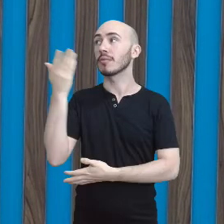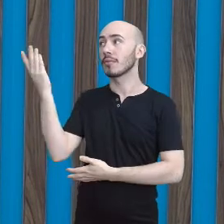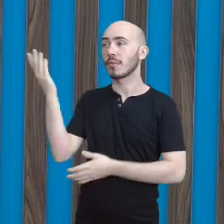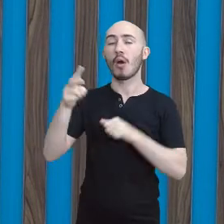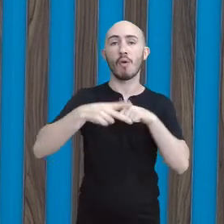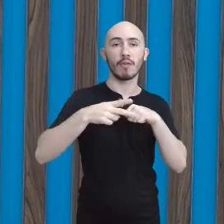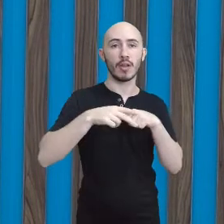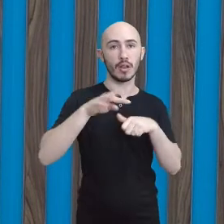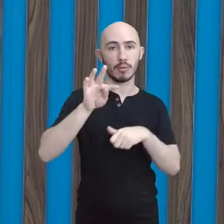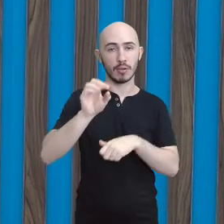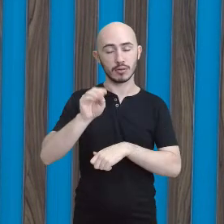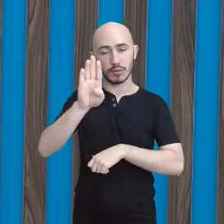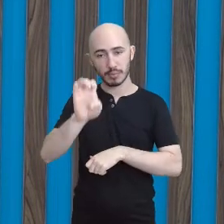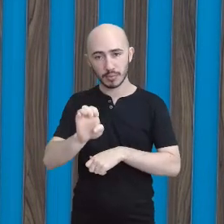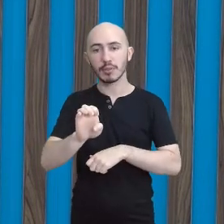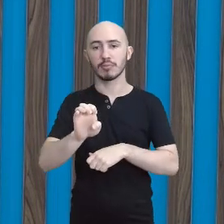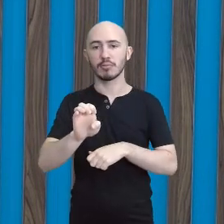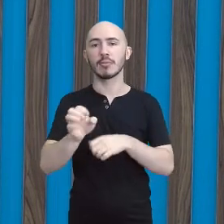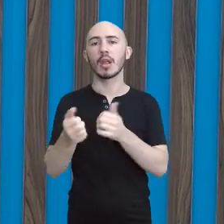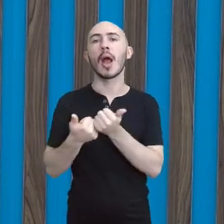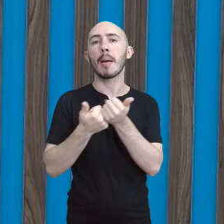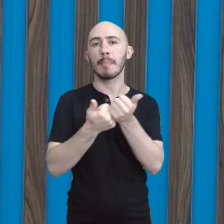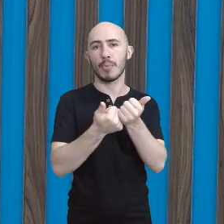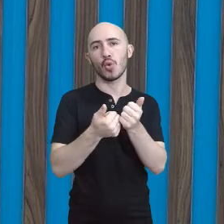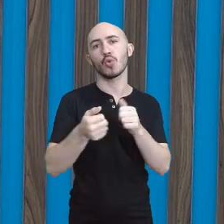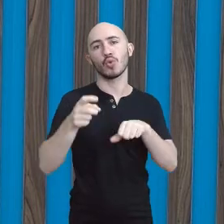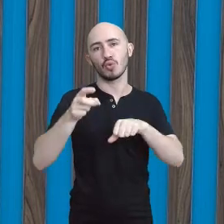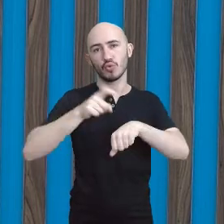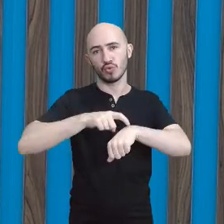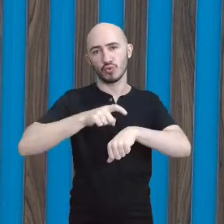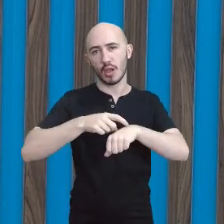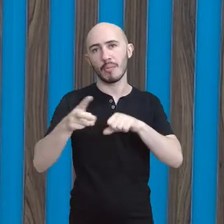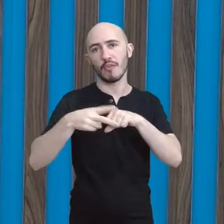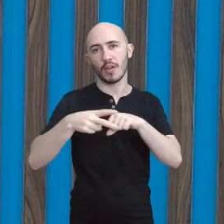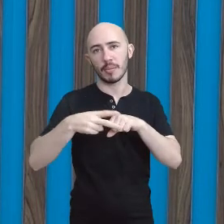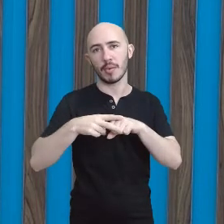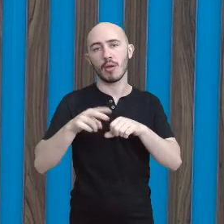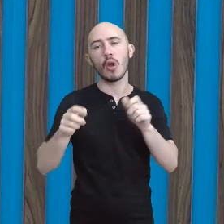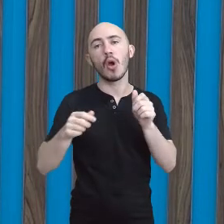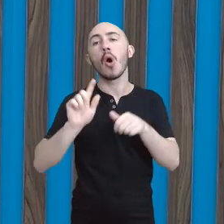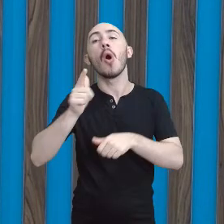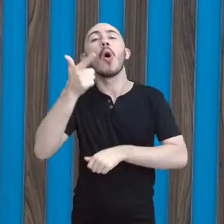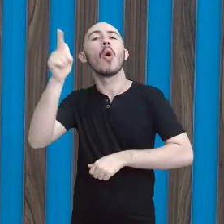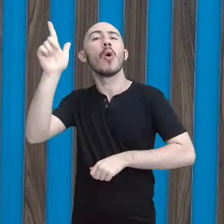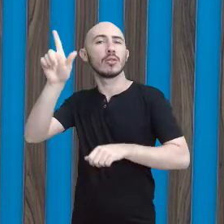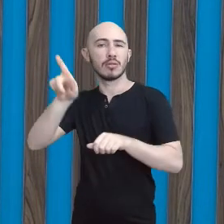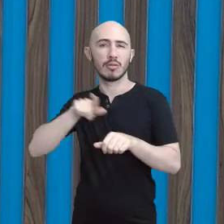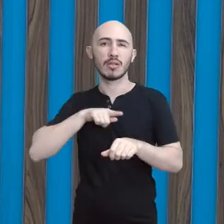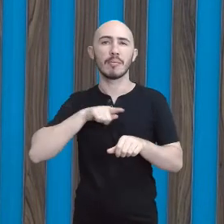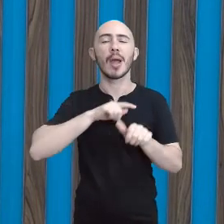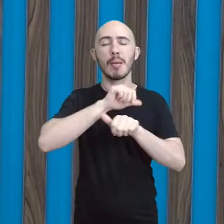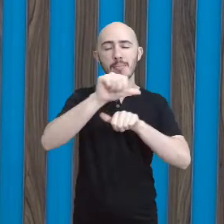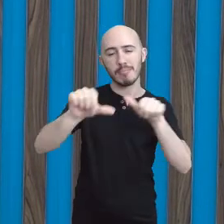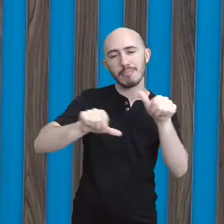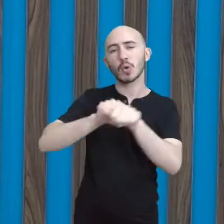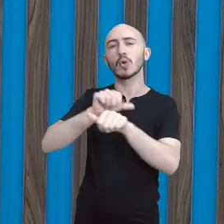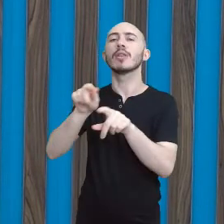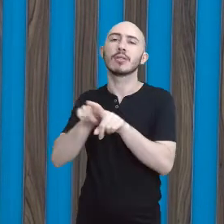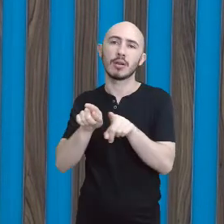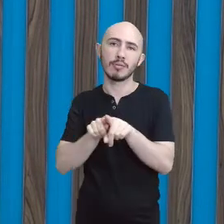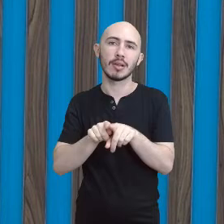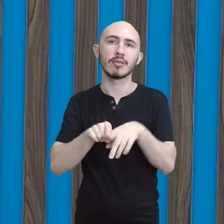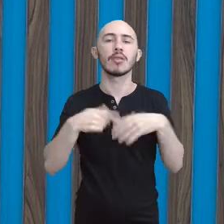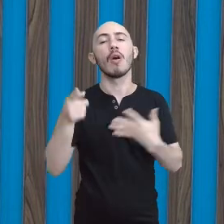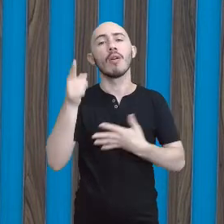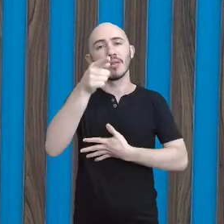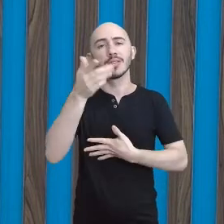que é auxiliar desse tempo verbal. Em outros tempos verbais, sempre tem alteraçãozinha, uma antecipação de alguma partícula no começo da frase, e aí você